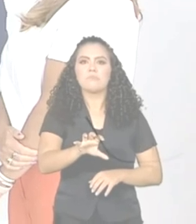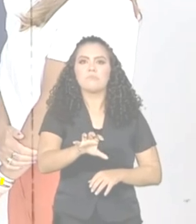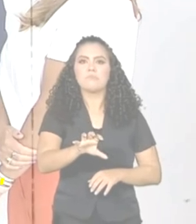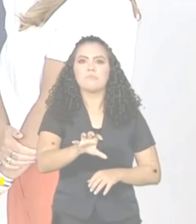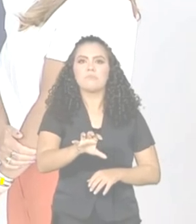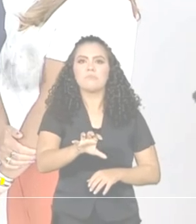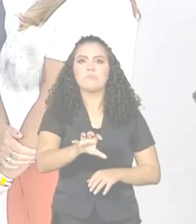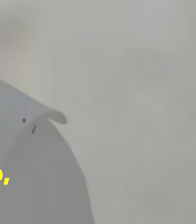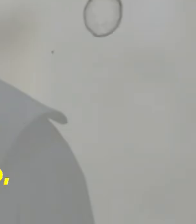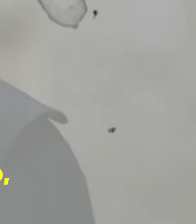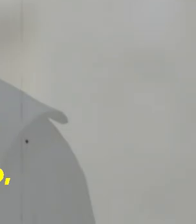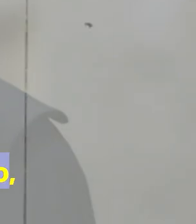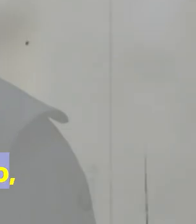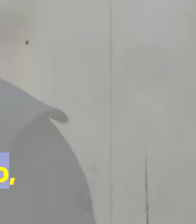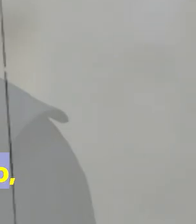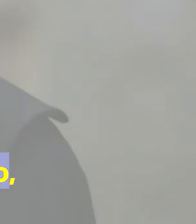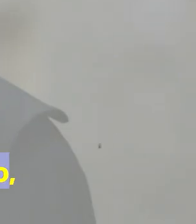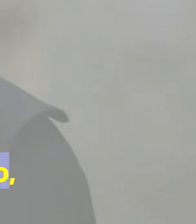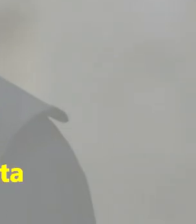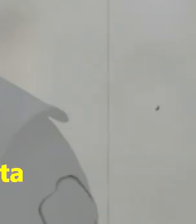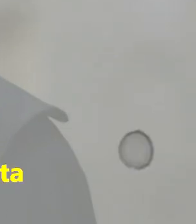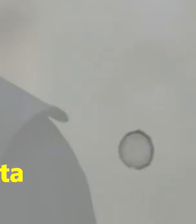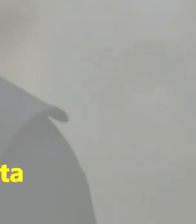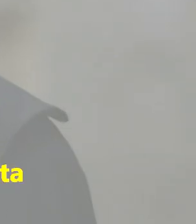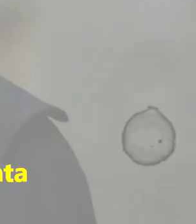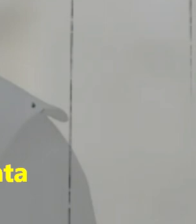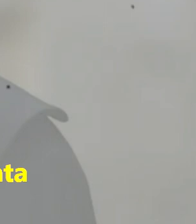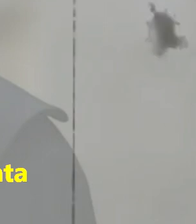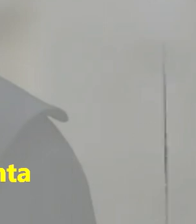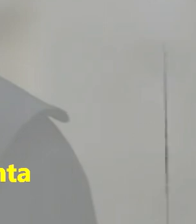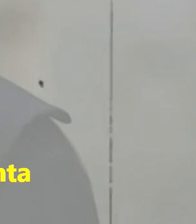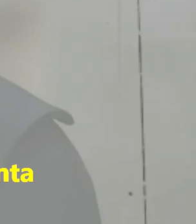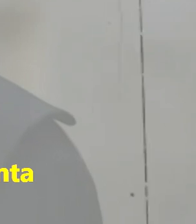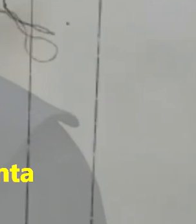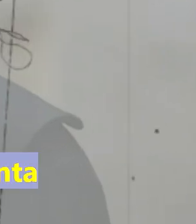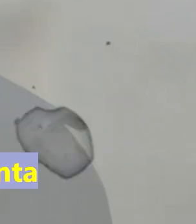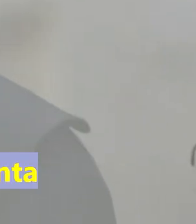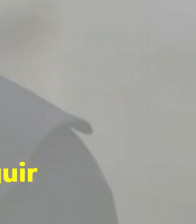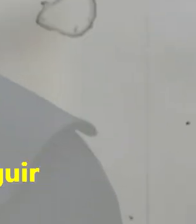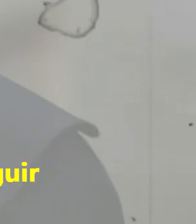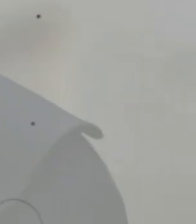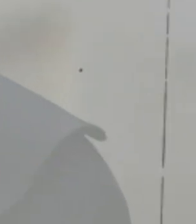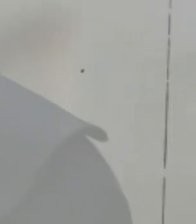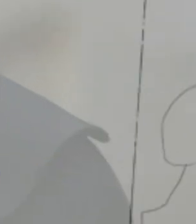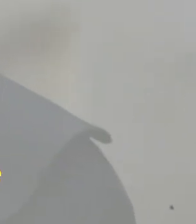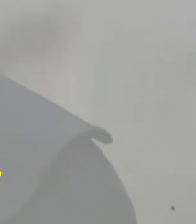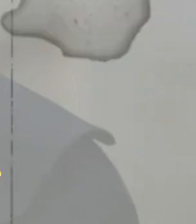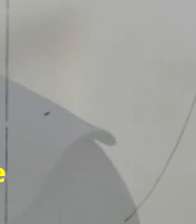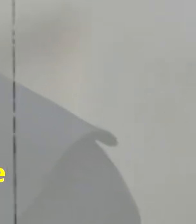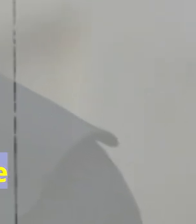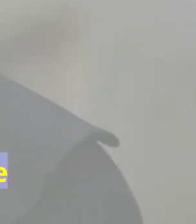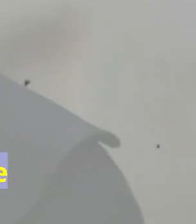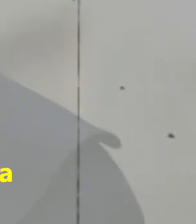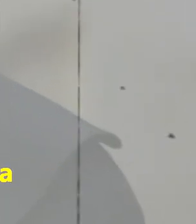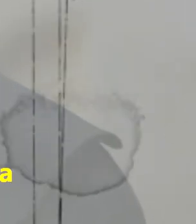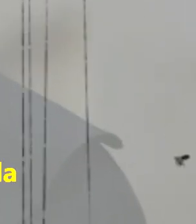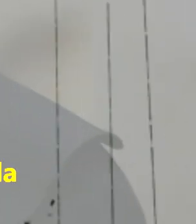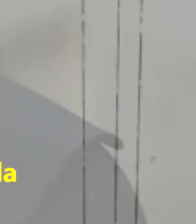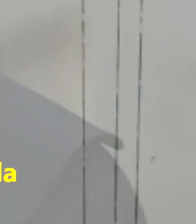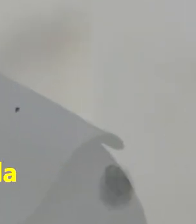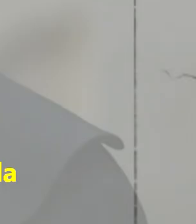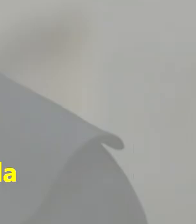da Ana Flor que não deve seguir no posto. Lewandowski ainda não anunciou nenhum membro de sua futura equipe